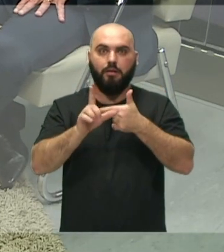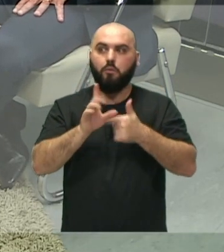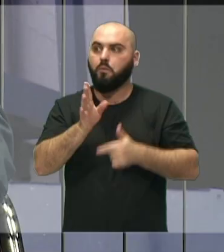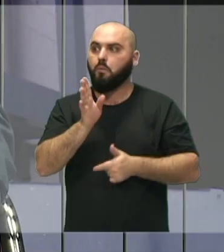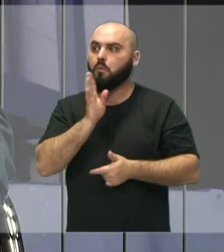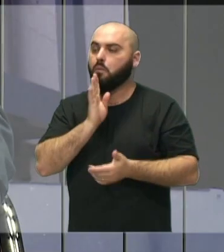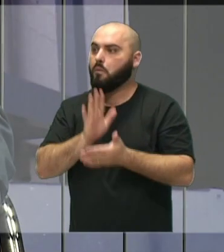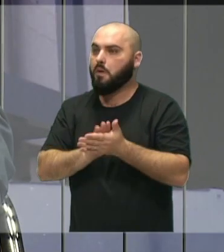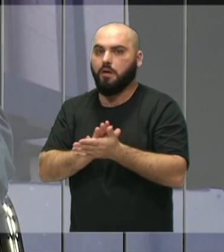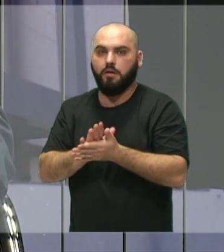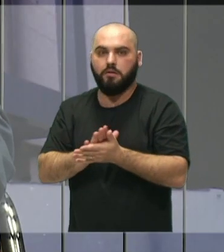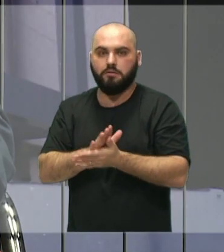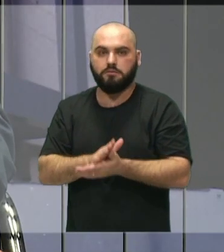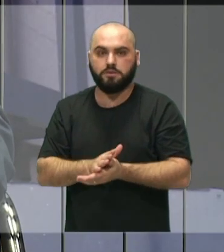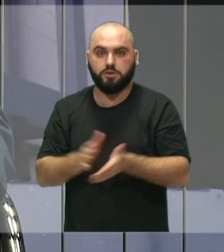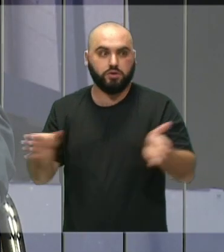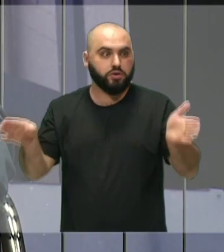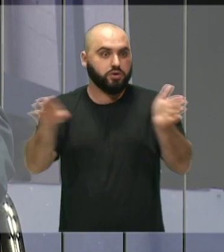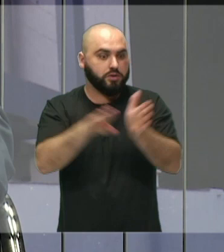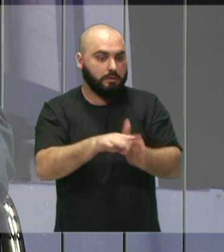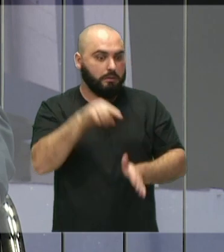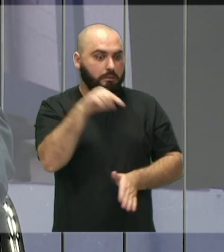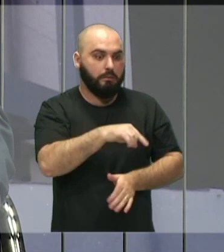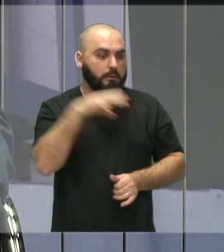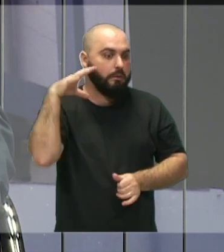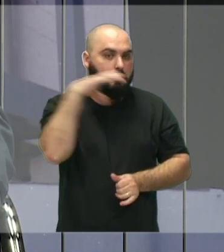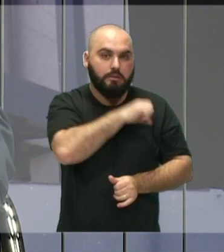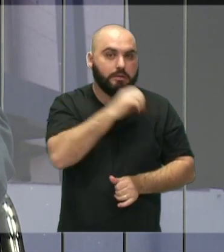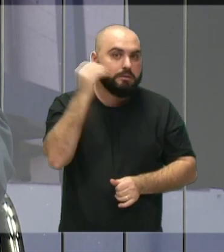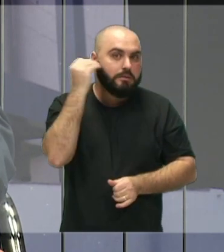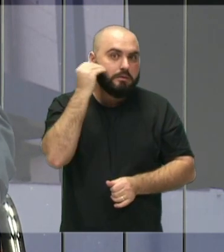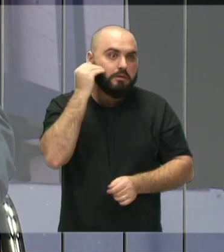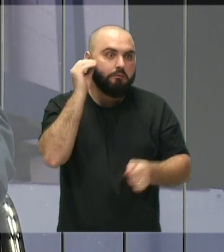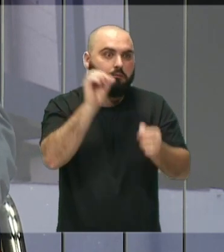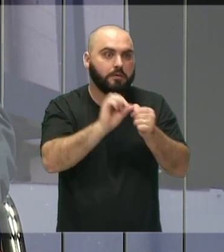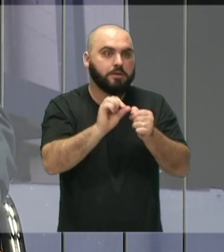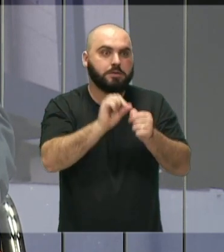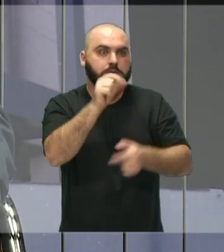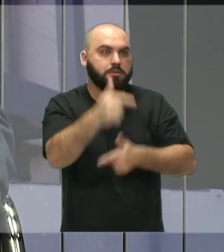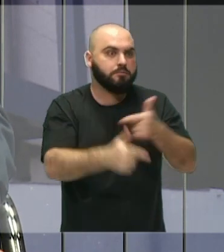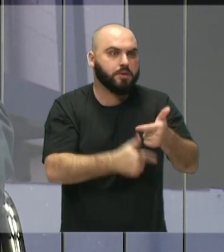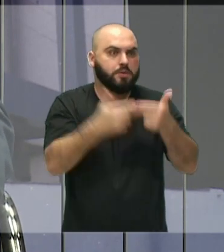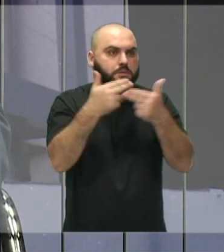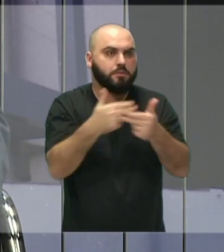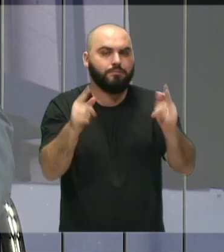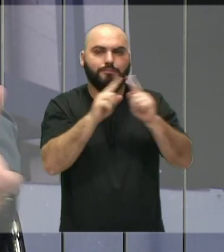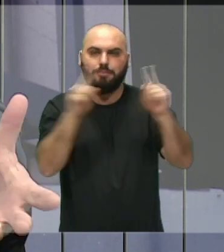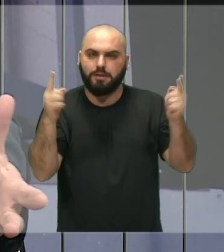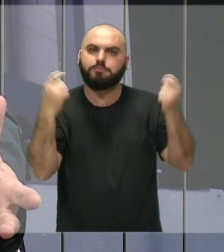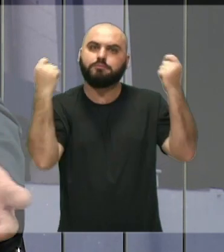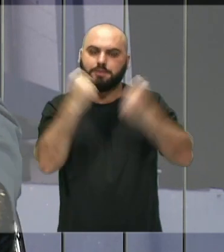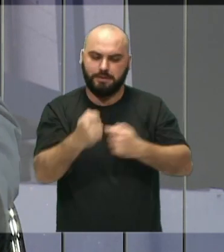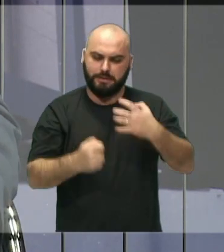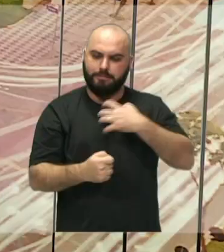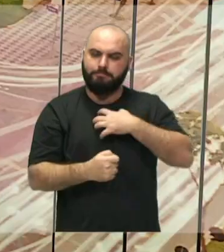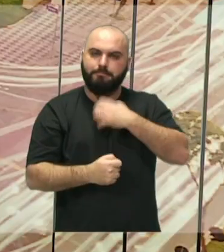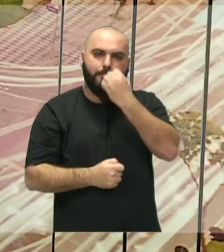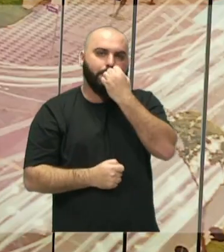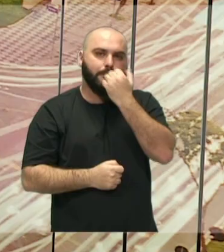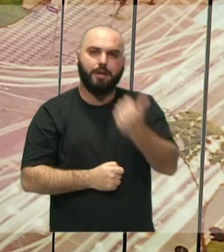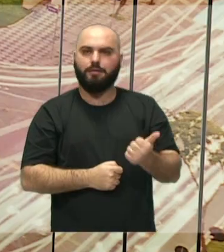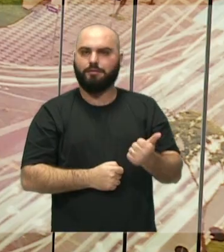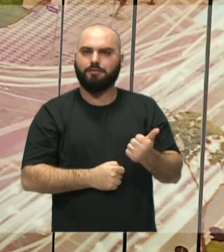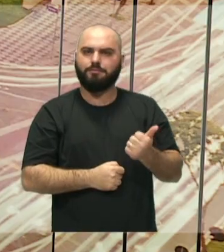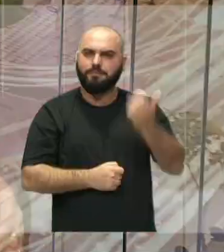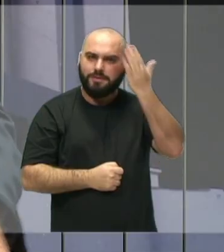desconhecido, né? Você vem com muita vontade, né, tentar fazer a diferença, mas também você tem que se sentir bem naquela poltrona